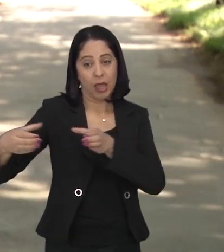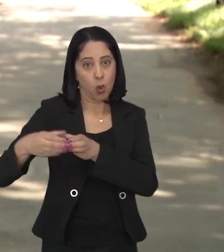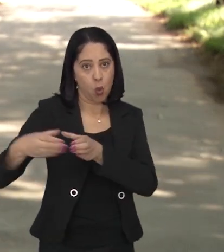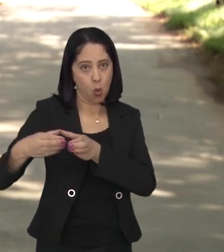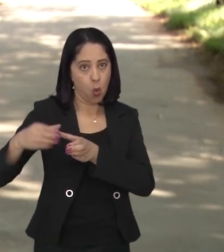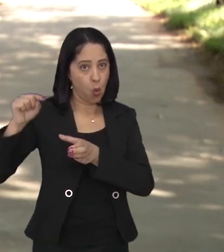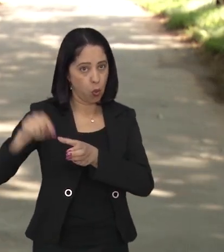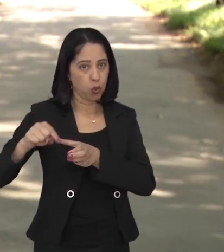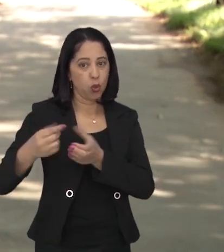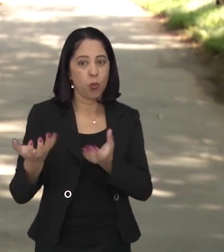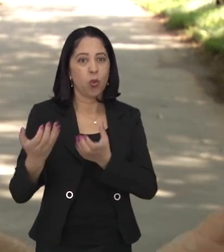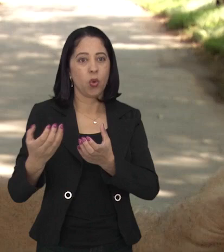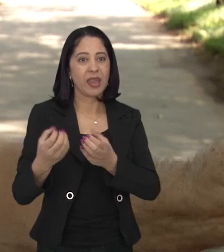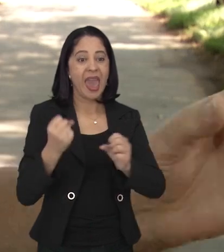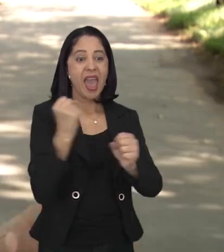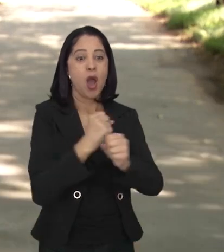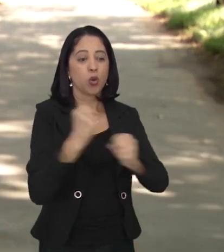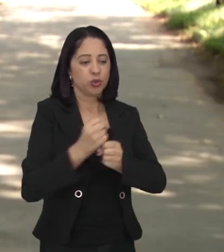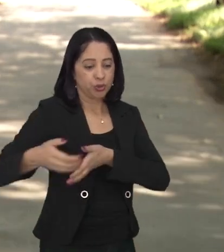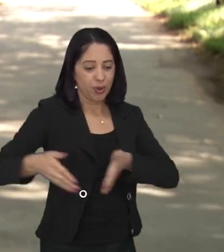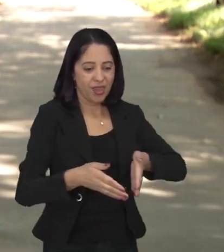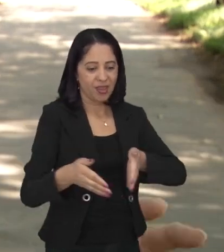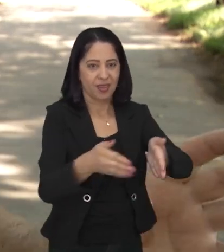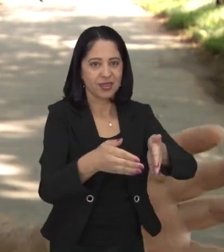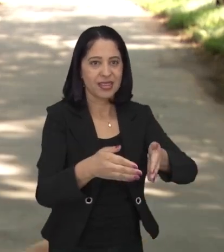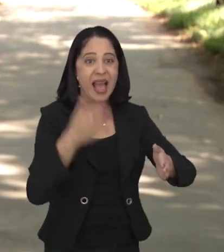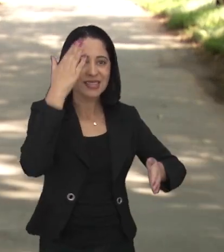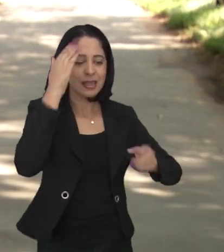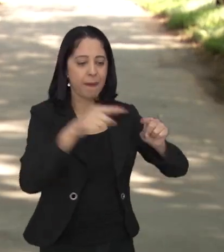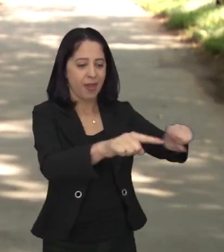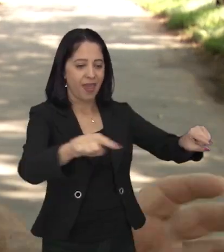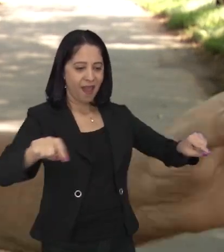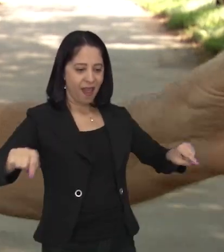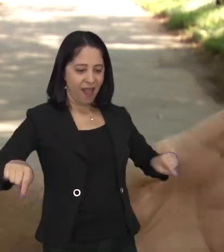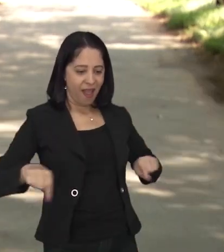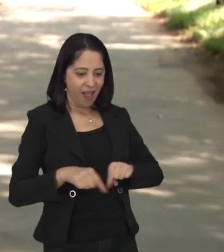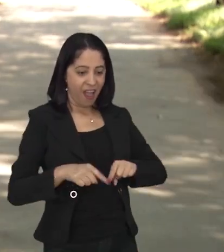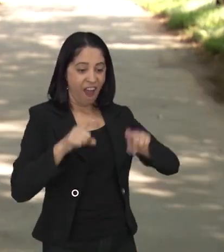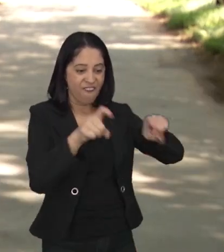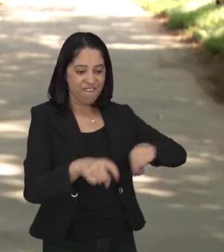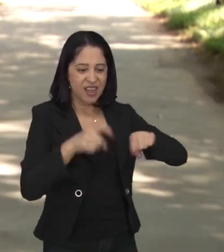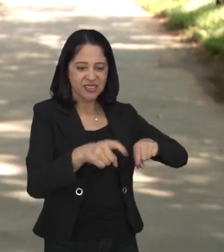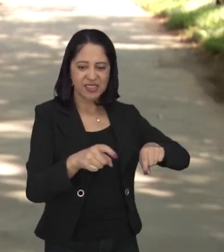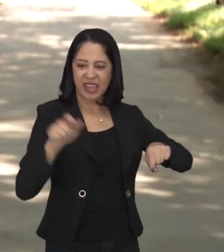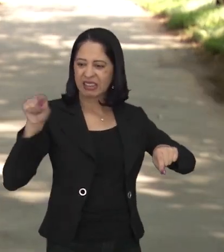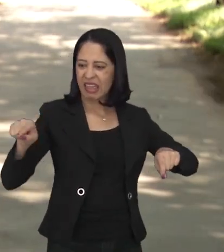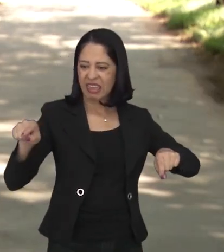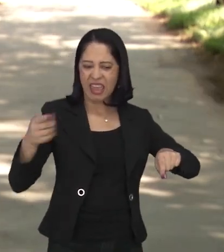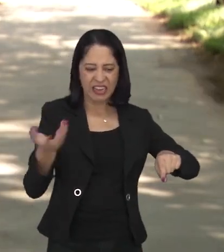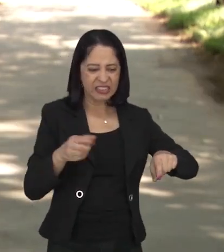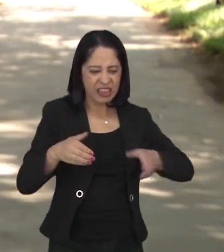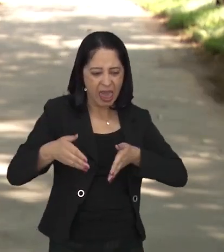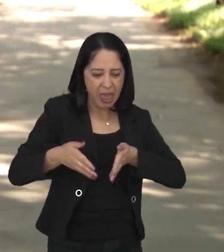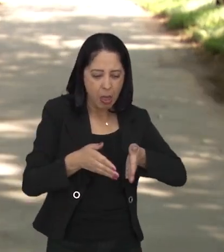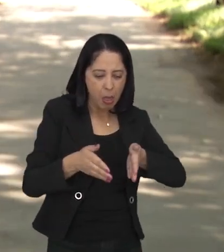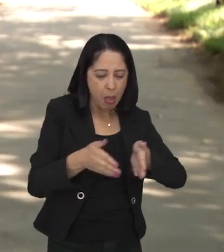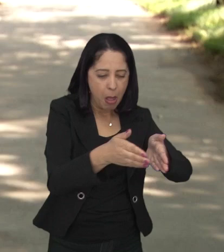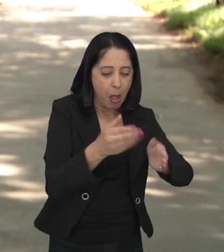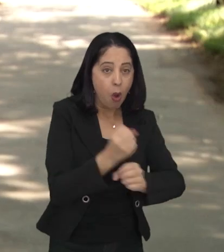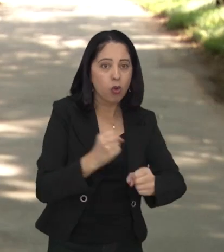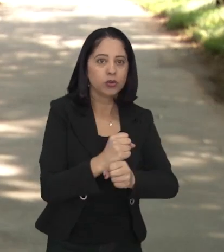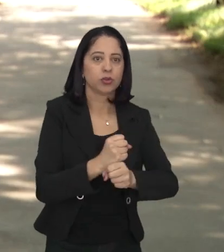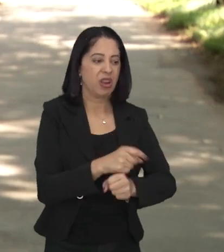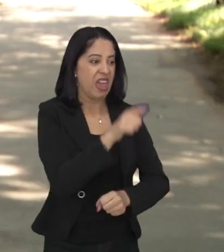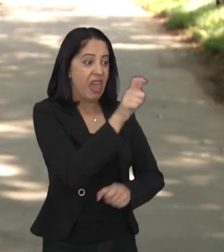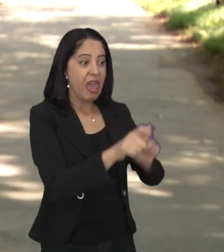antagônico a elas, queria passar uma estrada. Então ia passar no terreno delas, na fazenda delas, e elas estavam desesperadas. A Câmara tinha